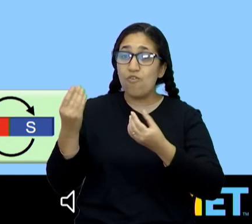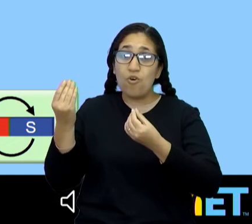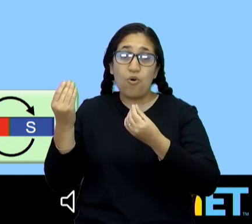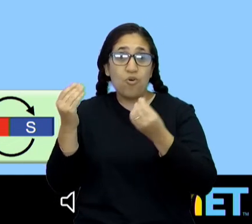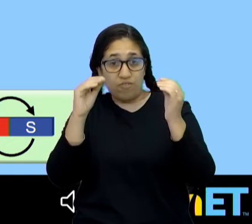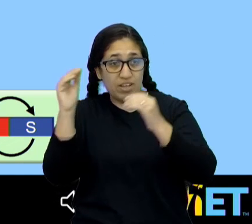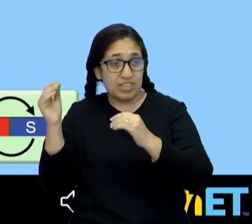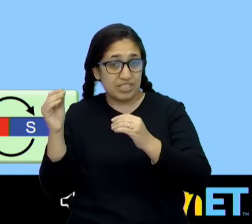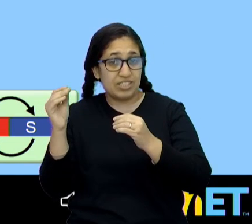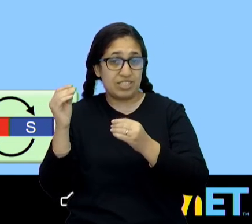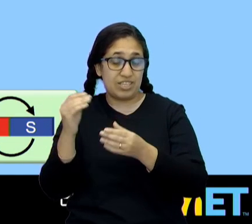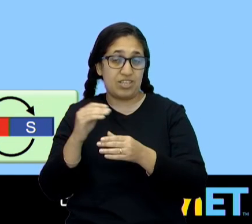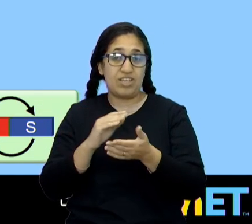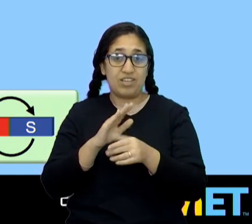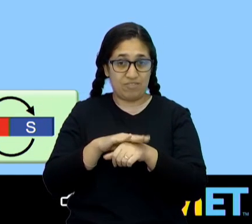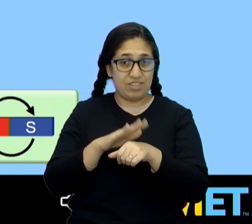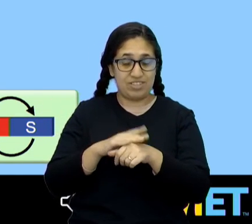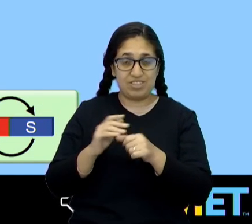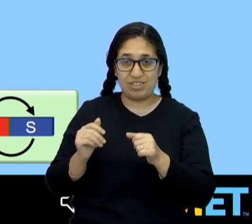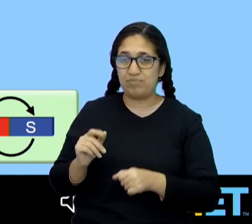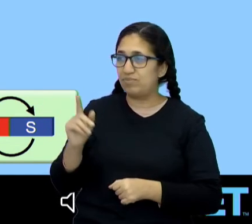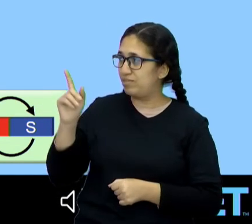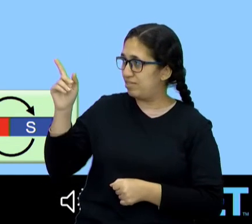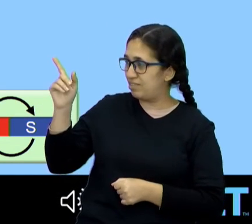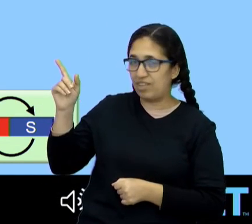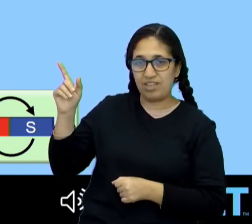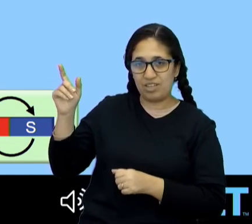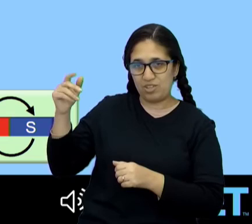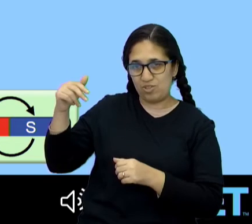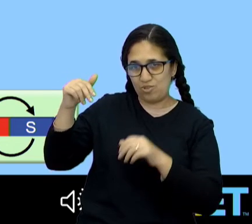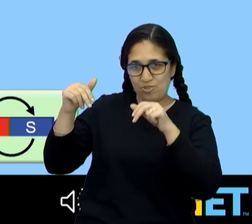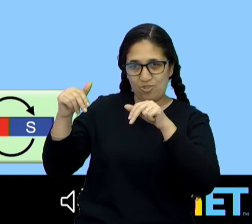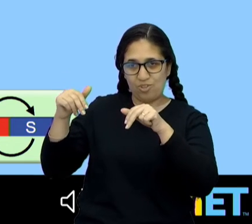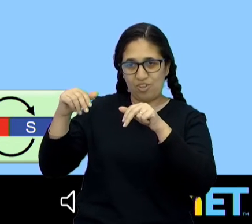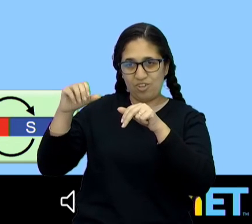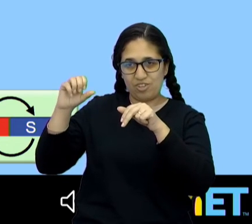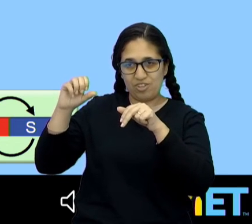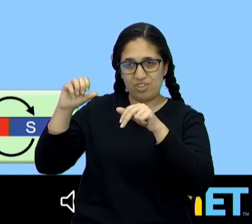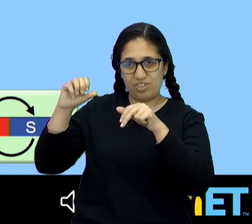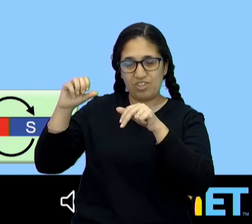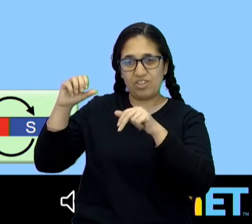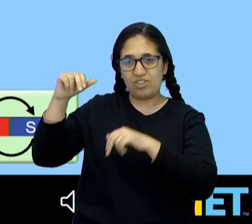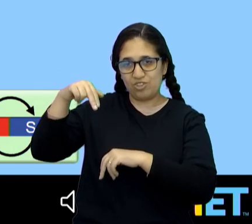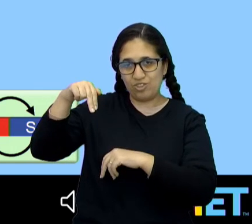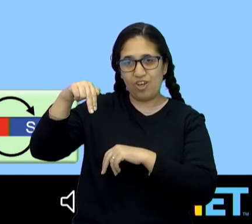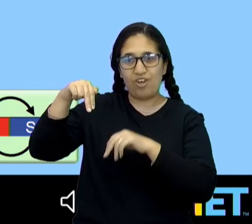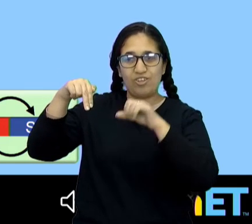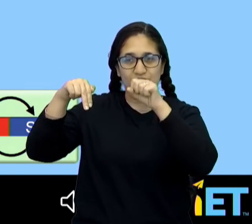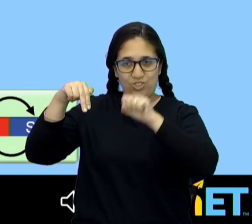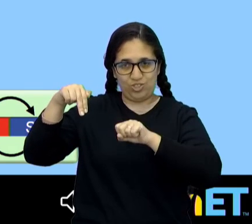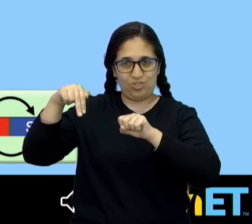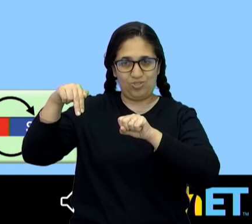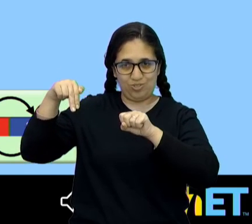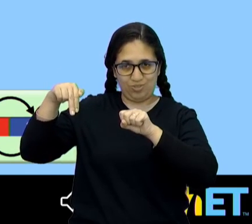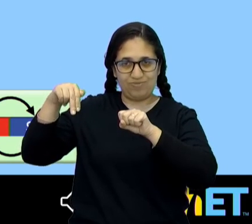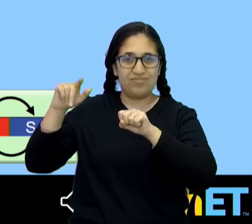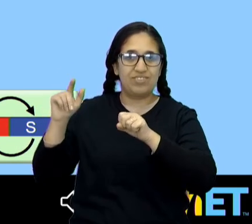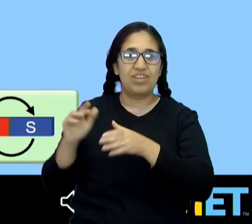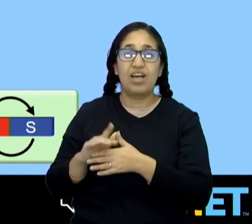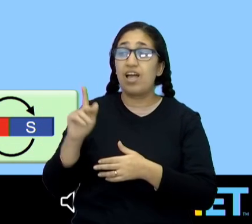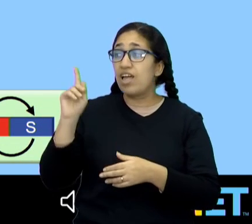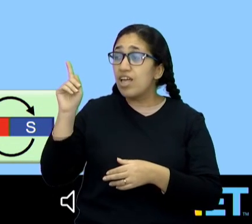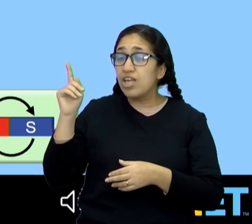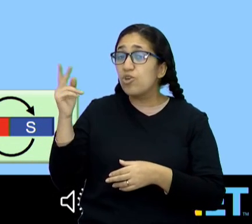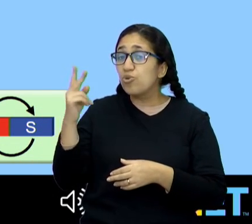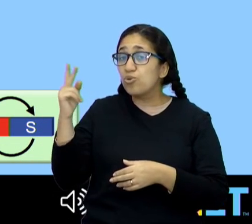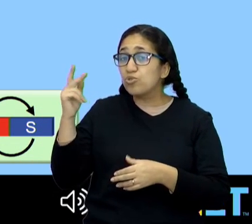fazer esse exercício para mim. Então aqui tem o ímã, veja que o norte a gente representa pela cor vermelha. O que o Faraday e